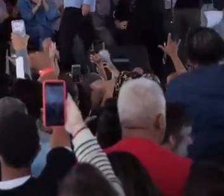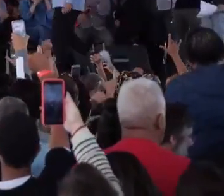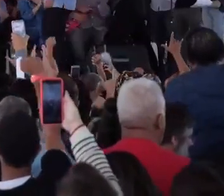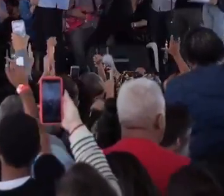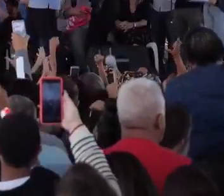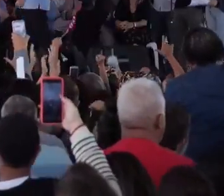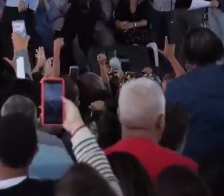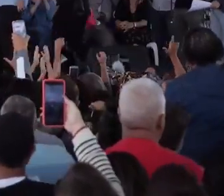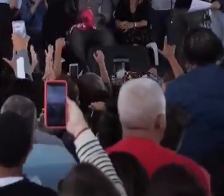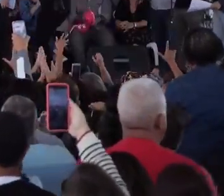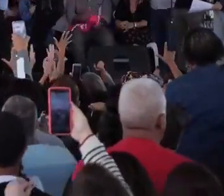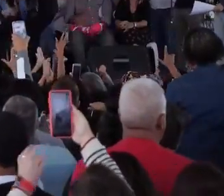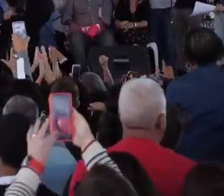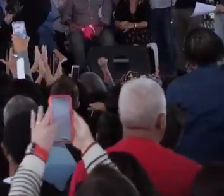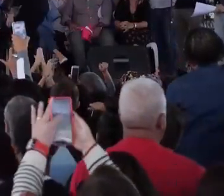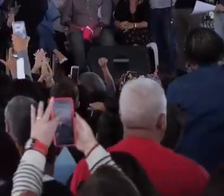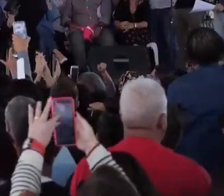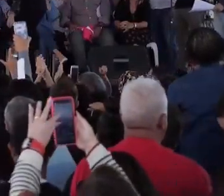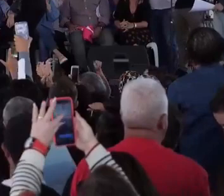Bravo.